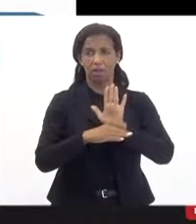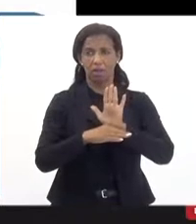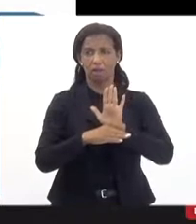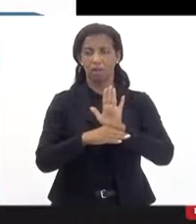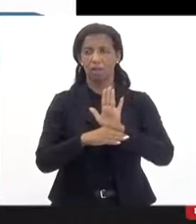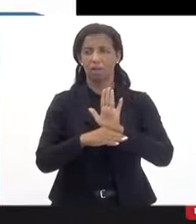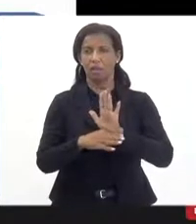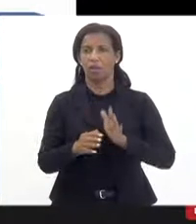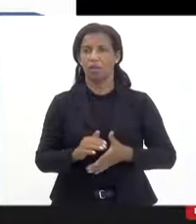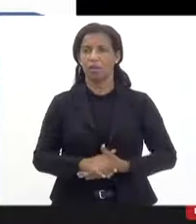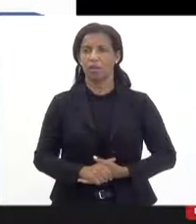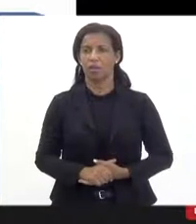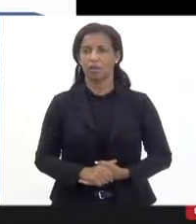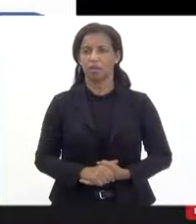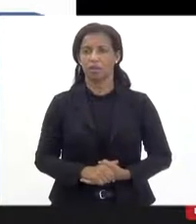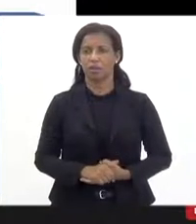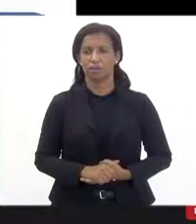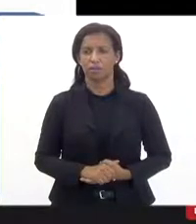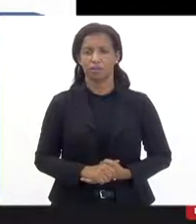milhões de reais.